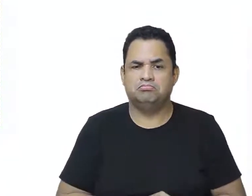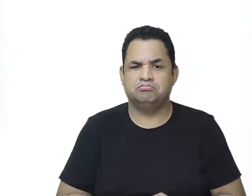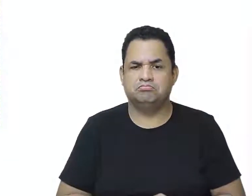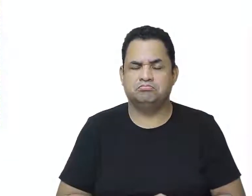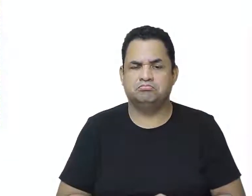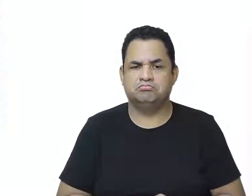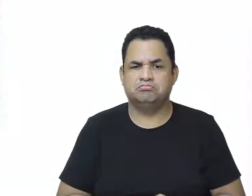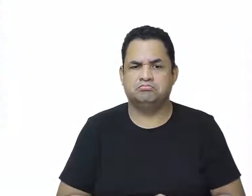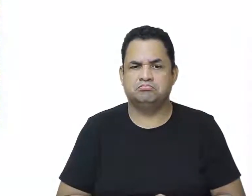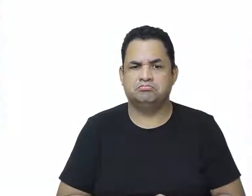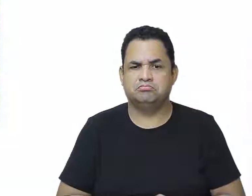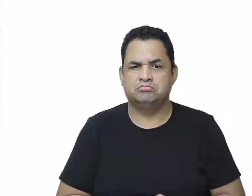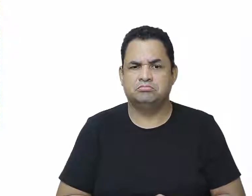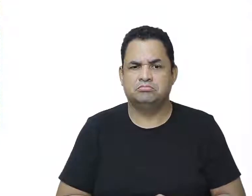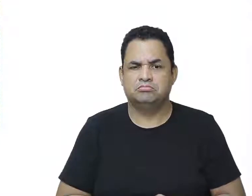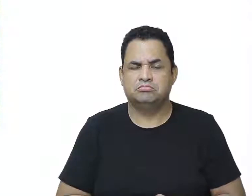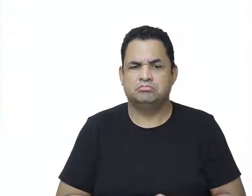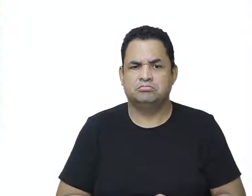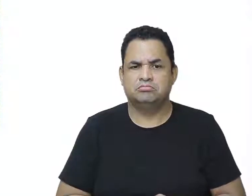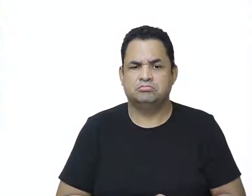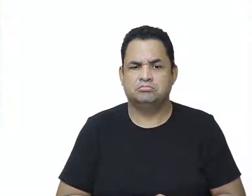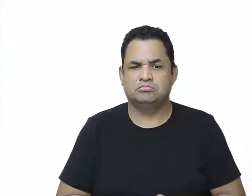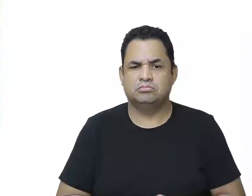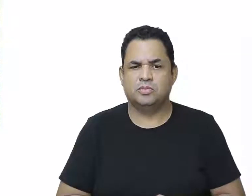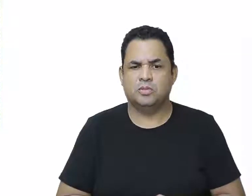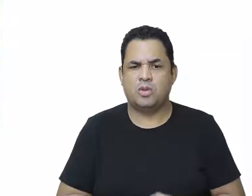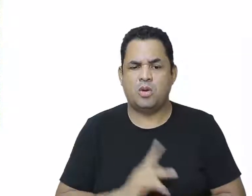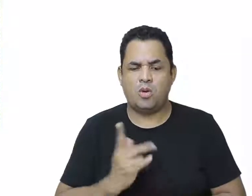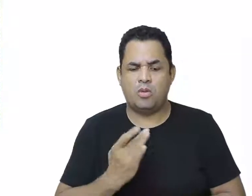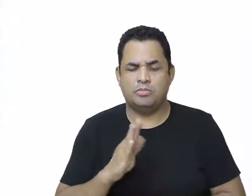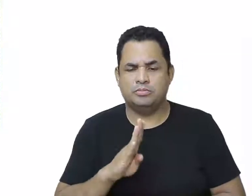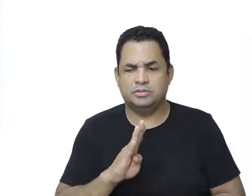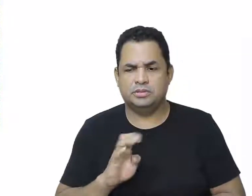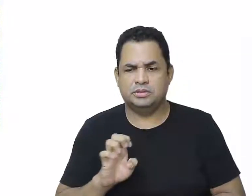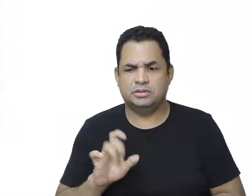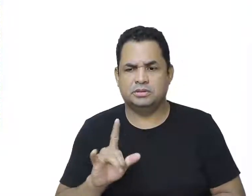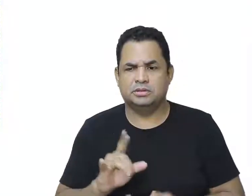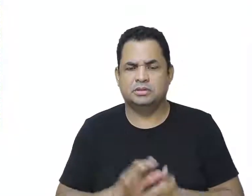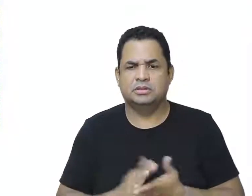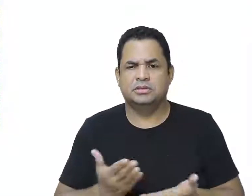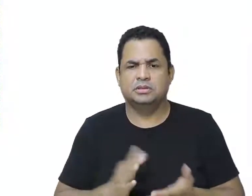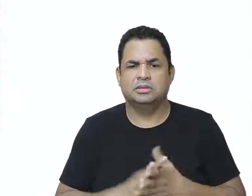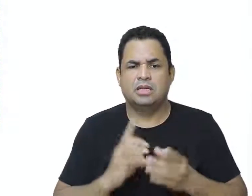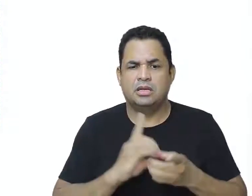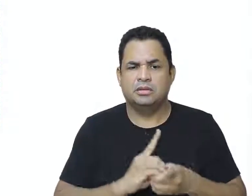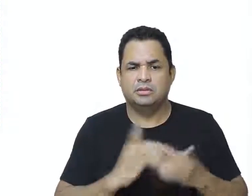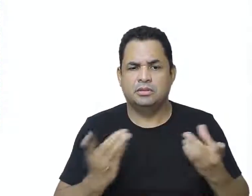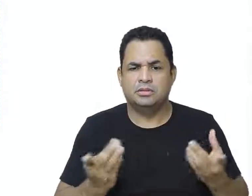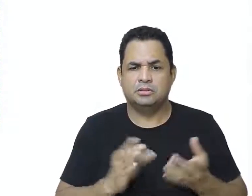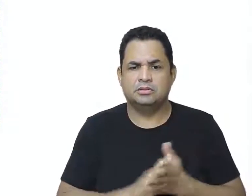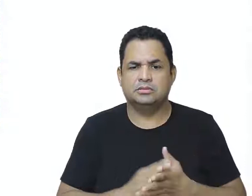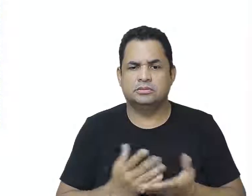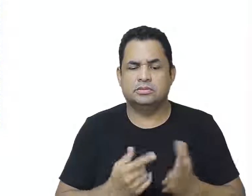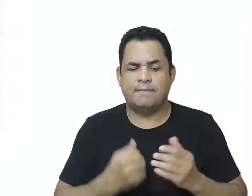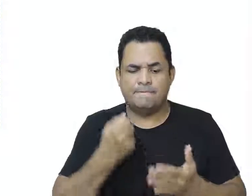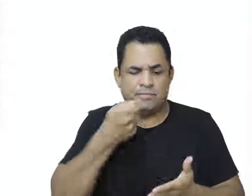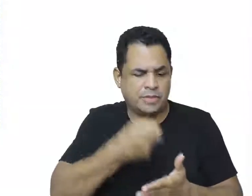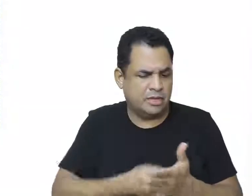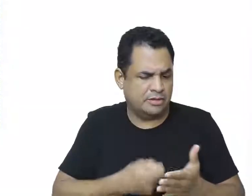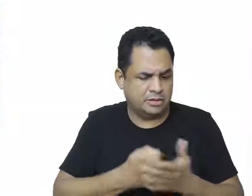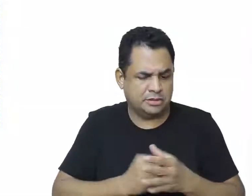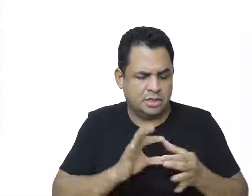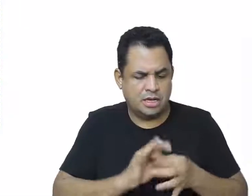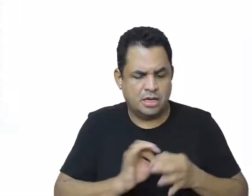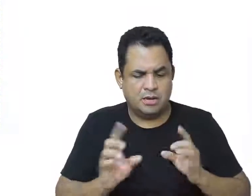de Locke, né, aliás, de Hobbes, e ele é muito mais democrático no sentido de defender as